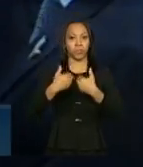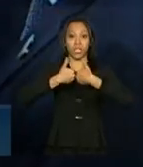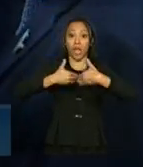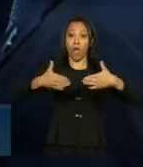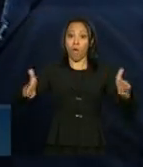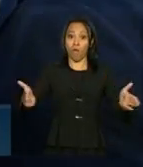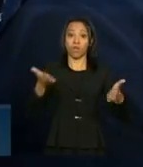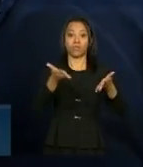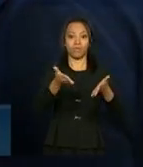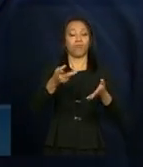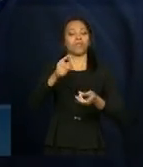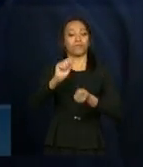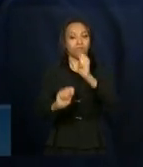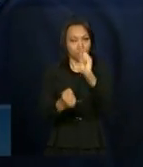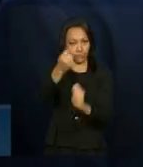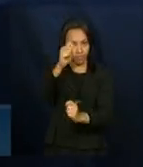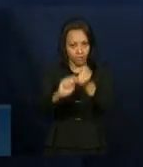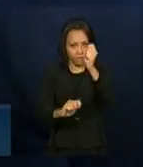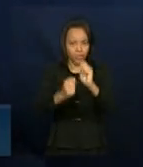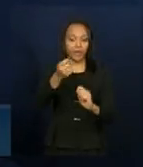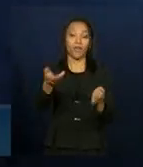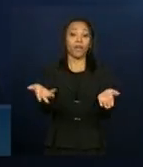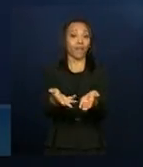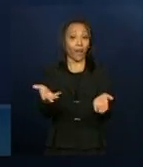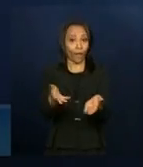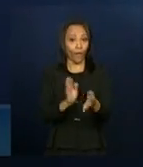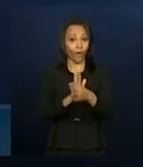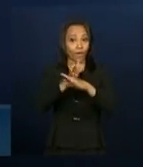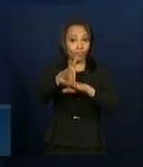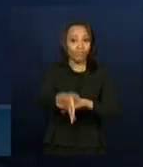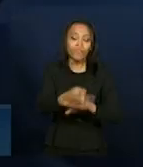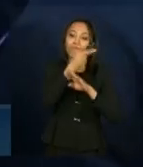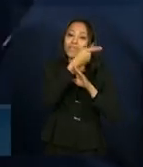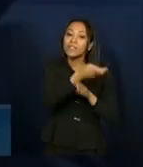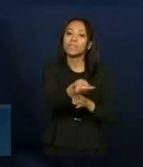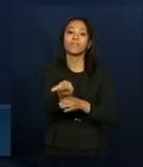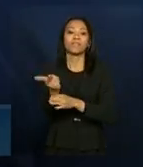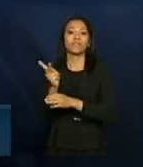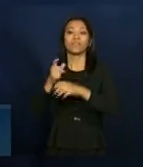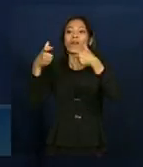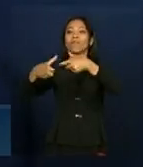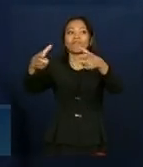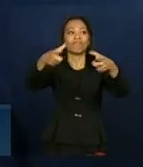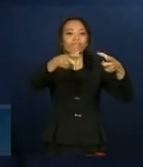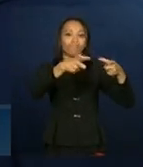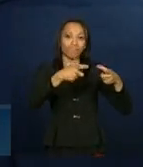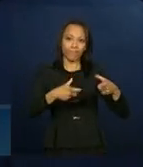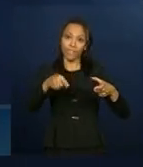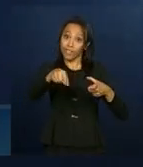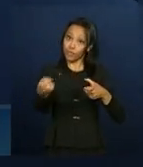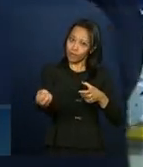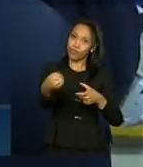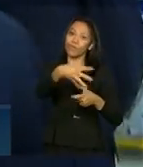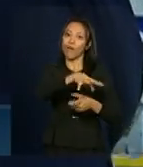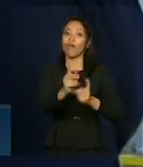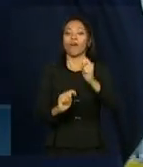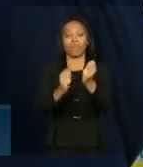fábrica e agora então visita as instalações dessa nova